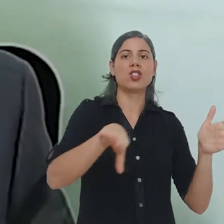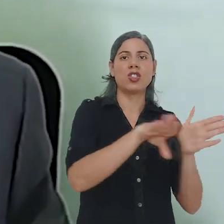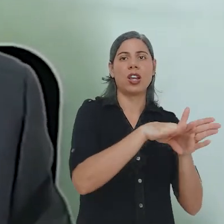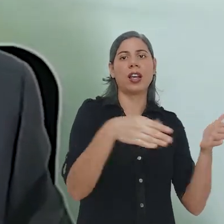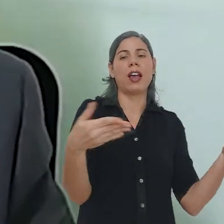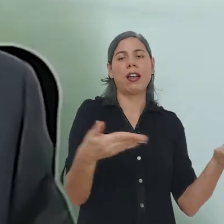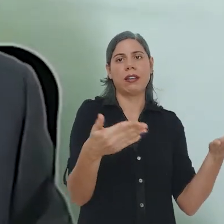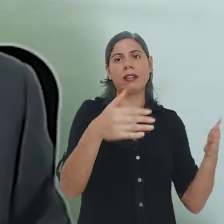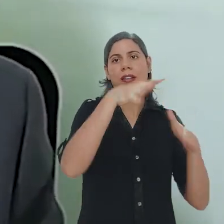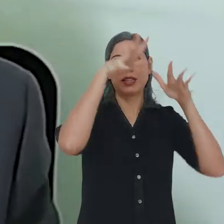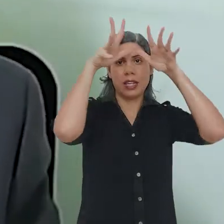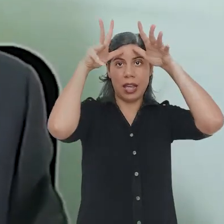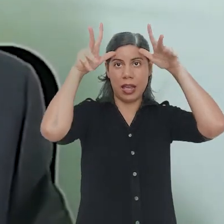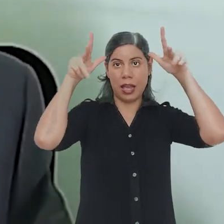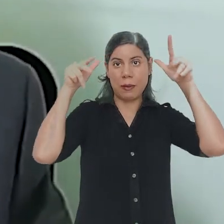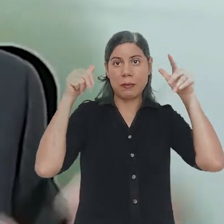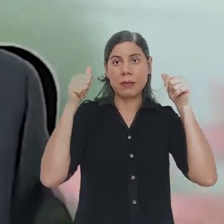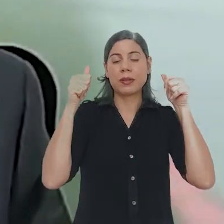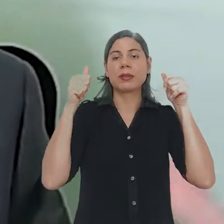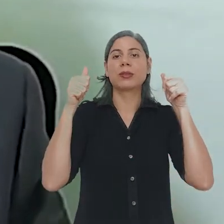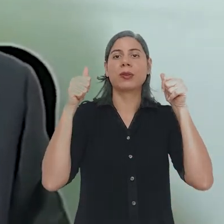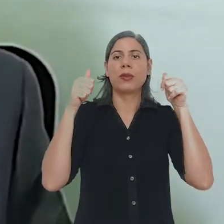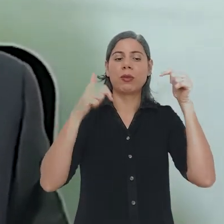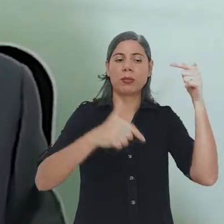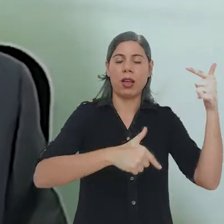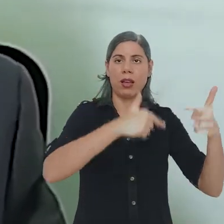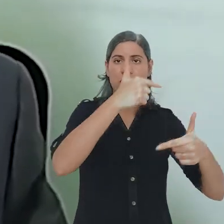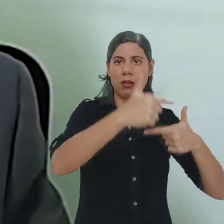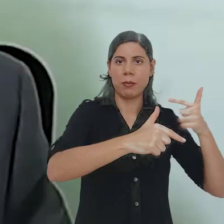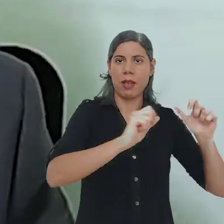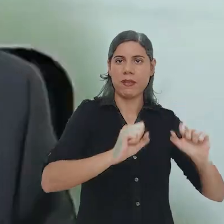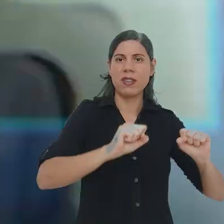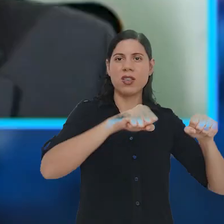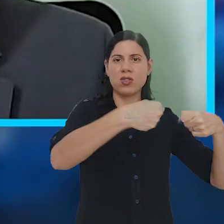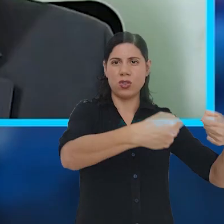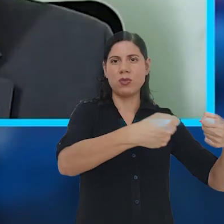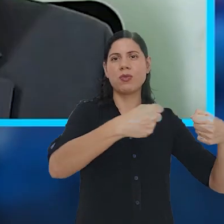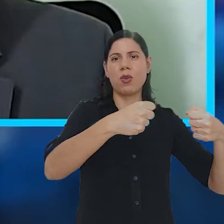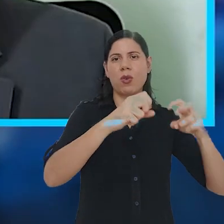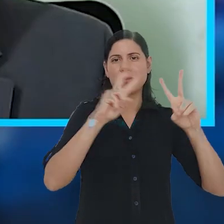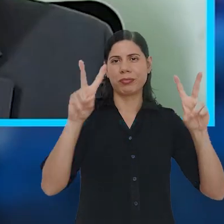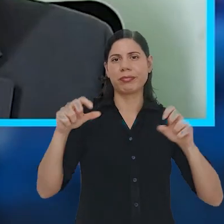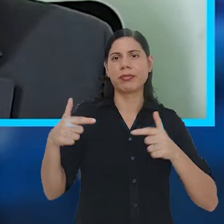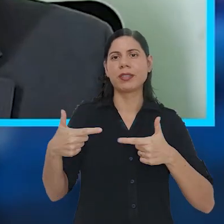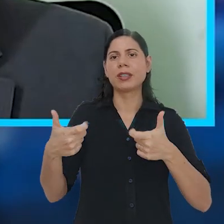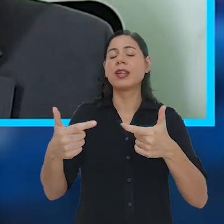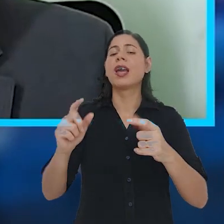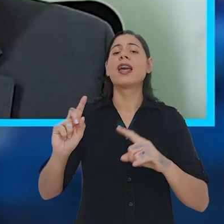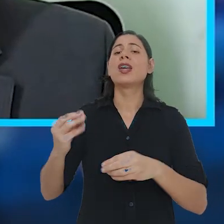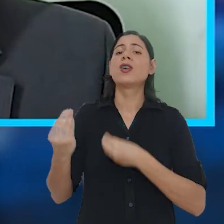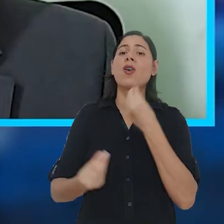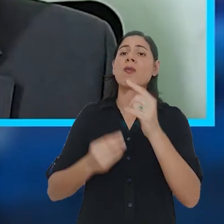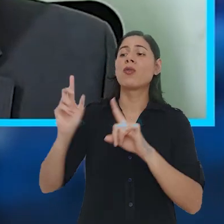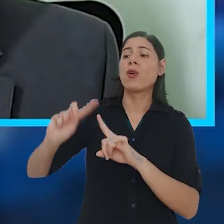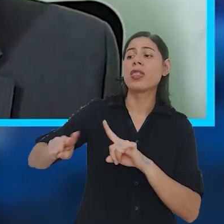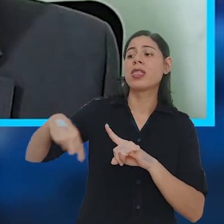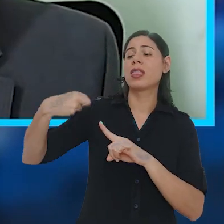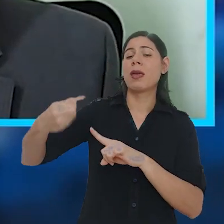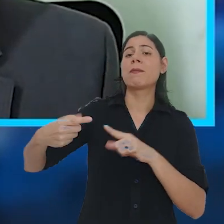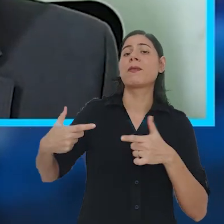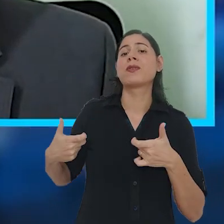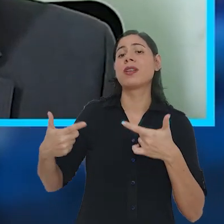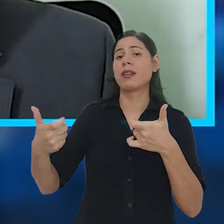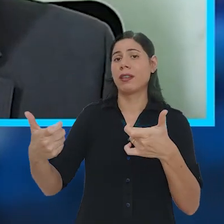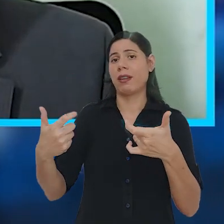nossa região da Amazônia, para contribuir no esforço de guerra. E como foi esse pós-guerra para os